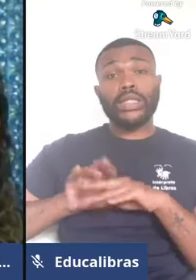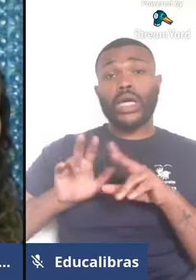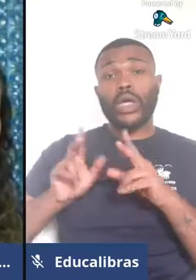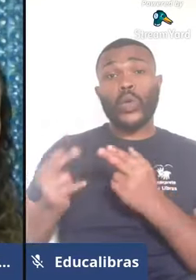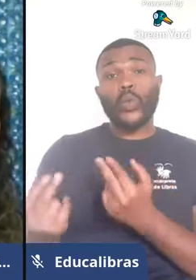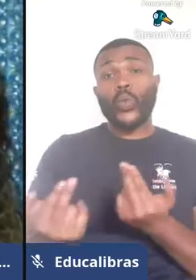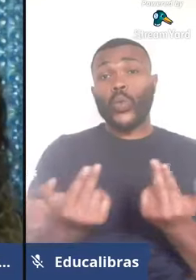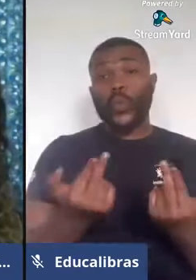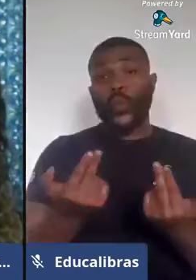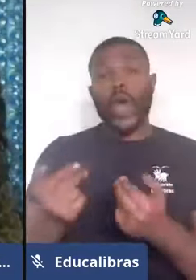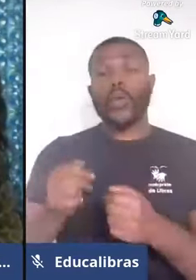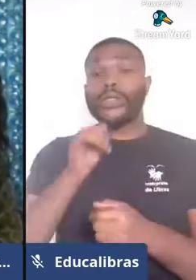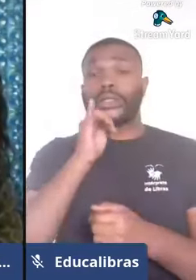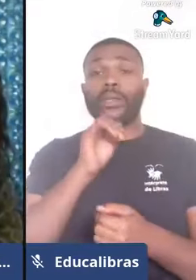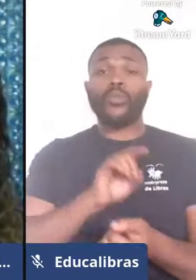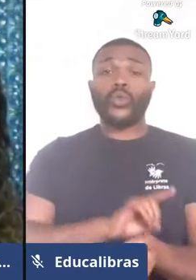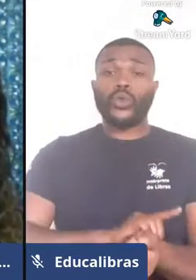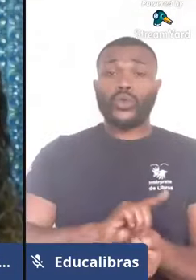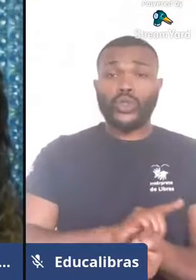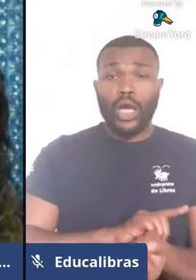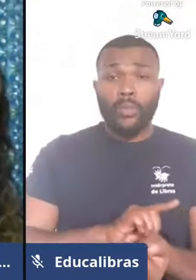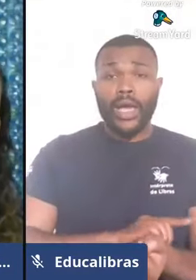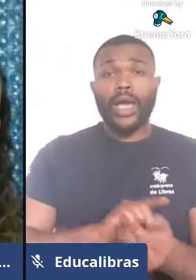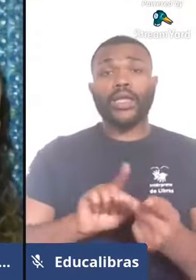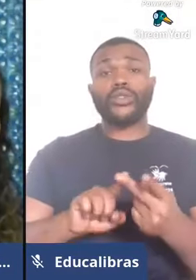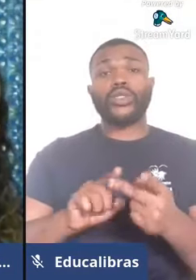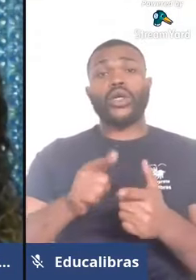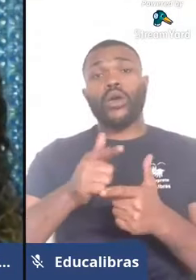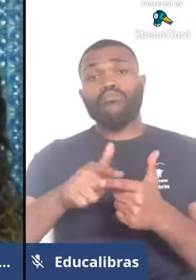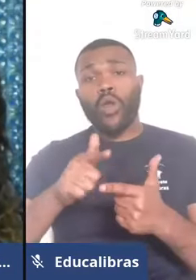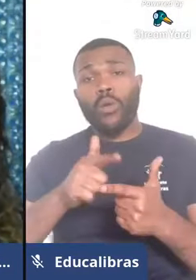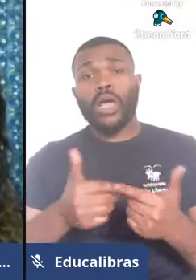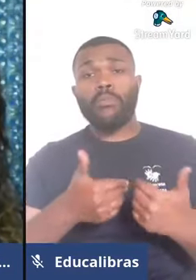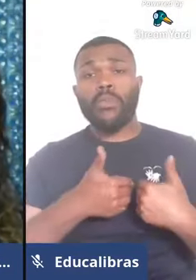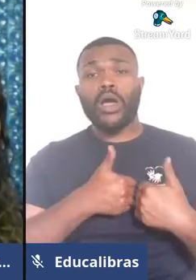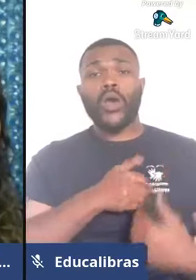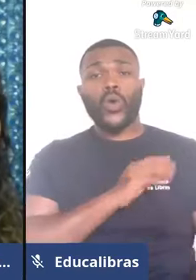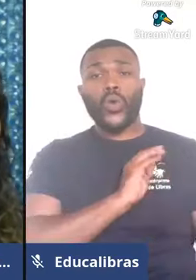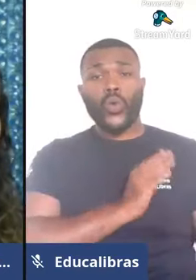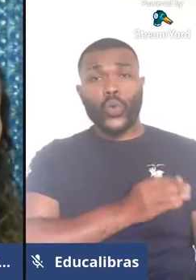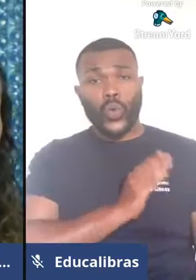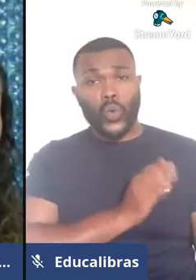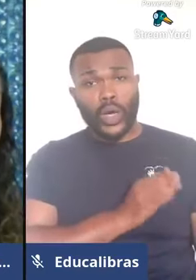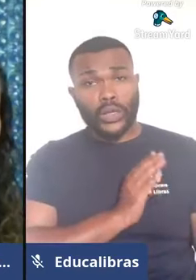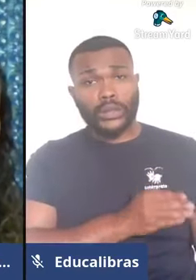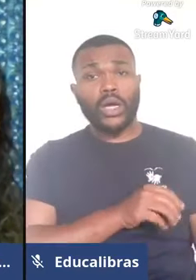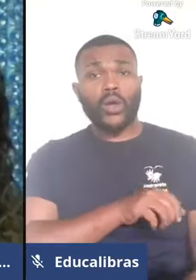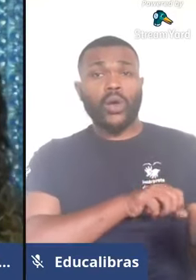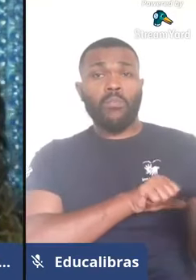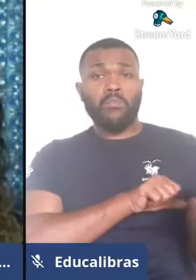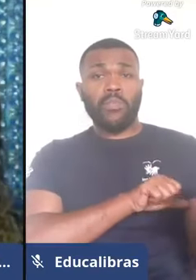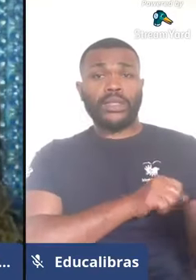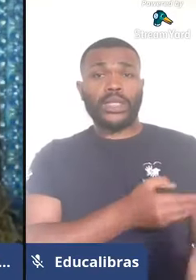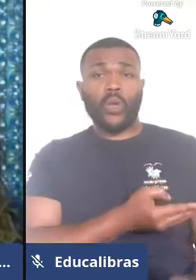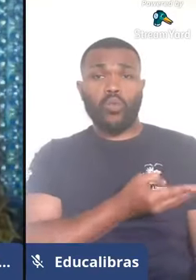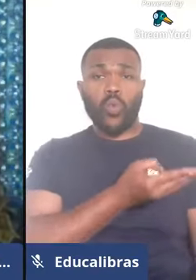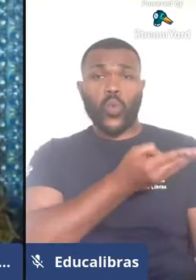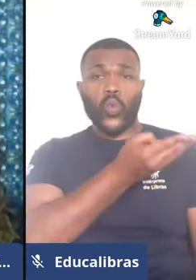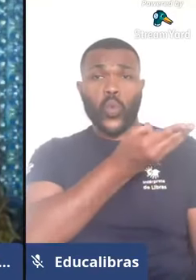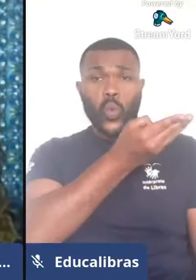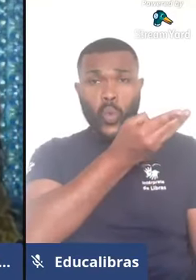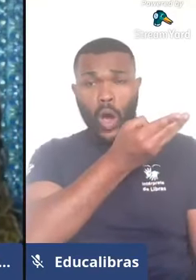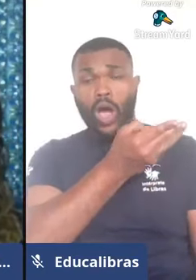tiver diabetes, tiver algum problema cardíaco, né? Questão de pressão alta, né? Então, eu acho que tem que ter